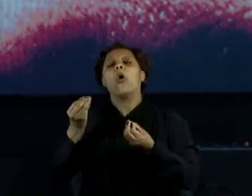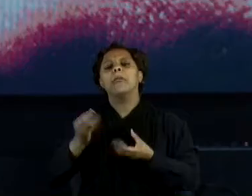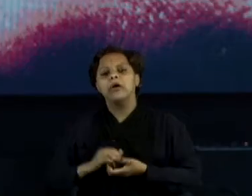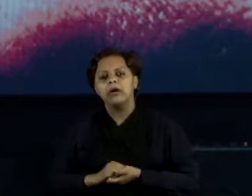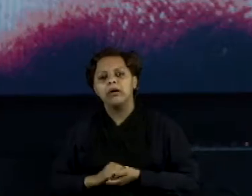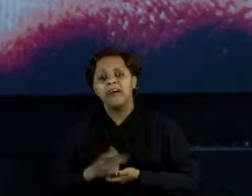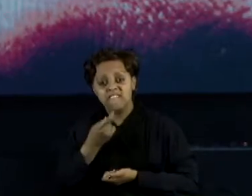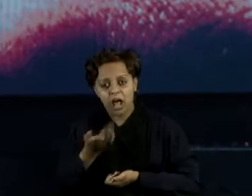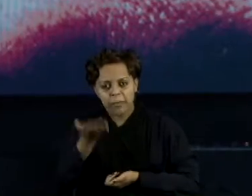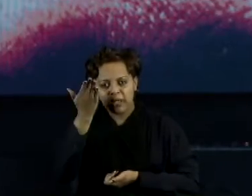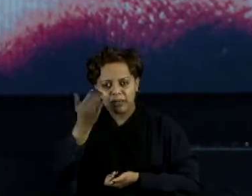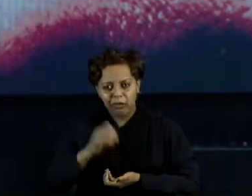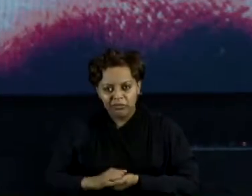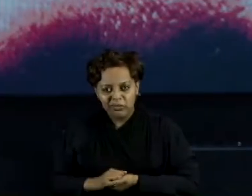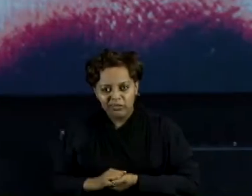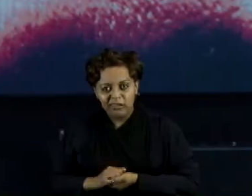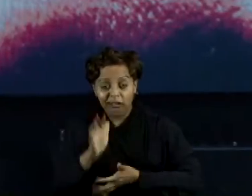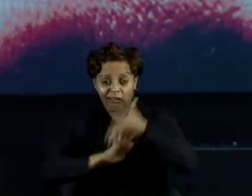Fala mais alto que eu não...